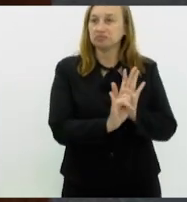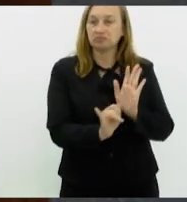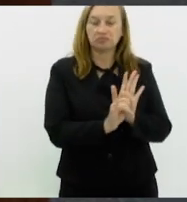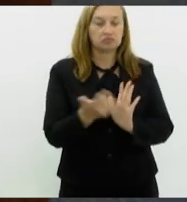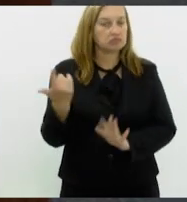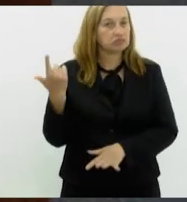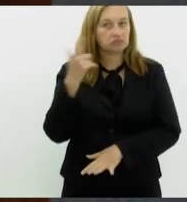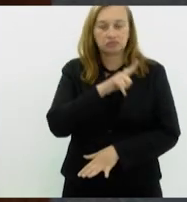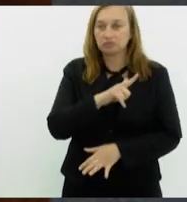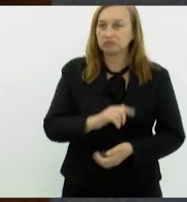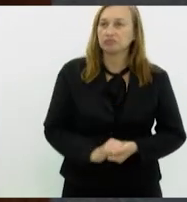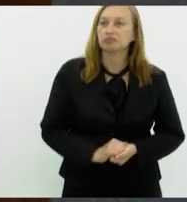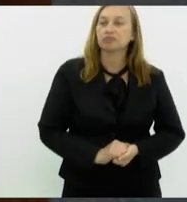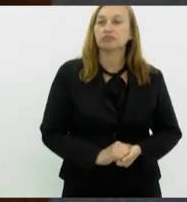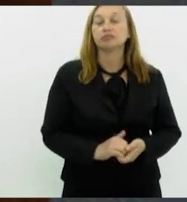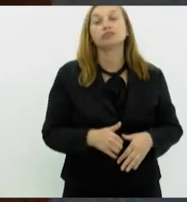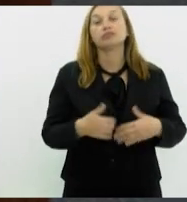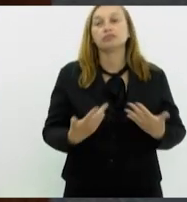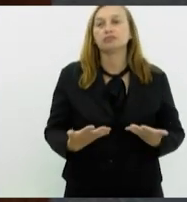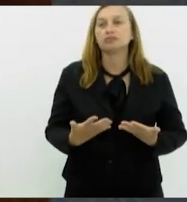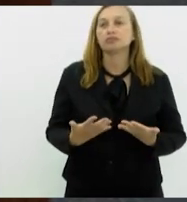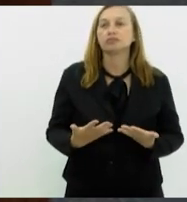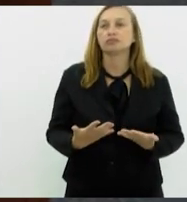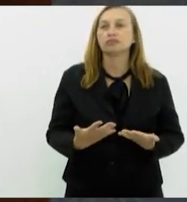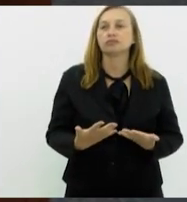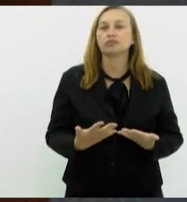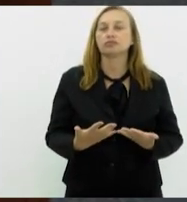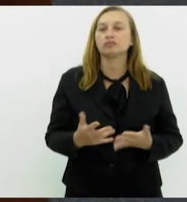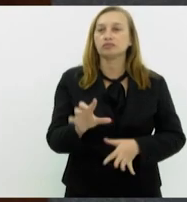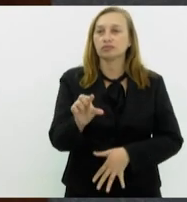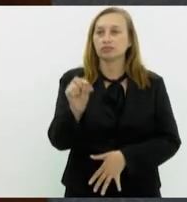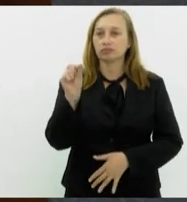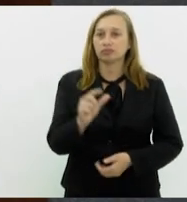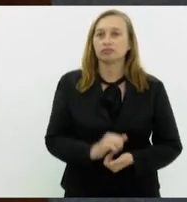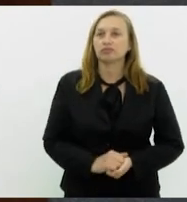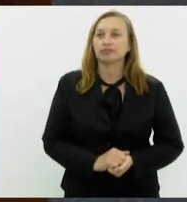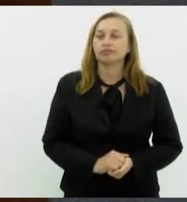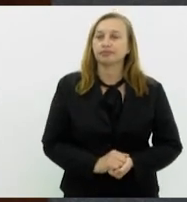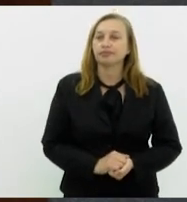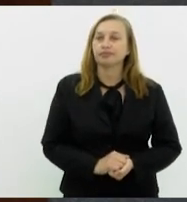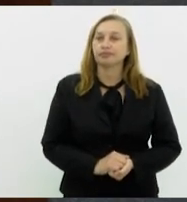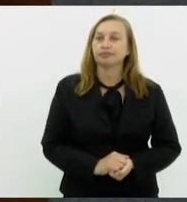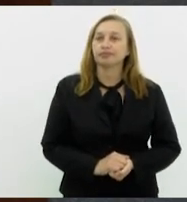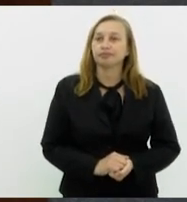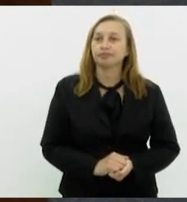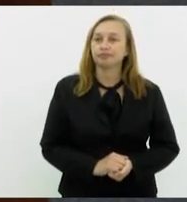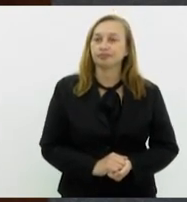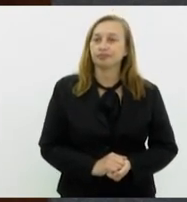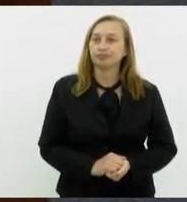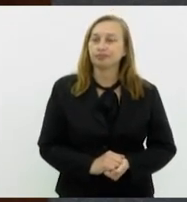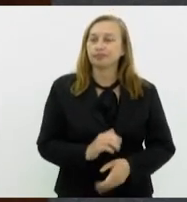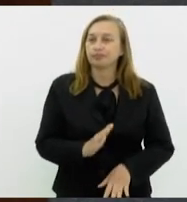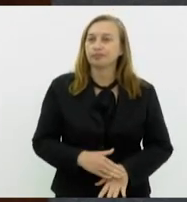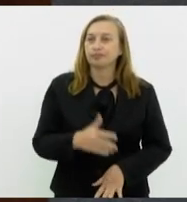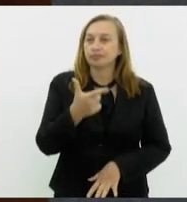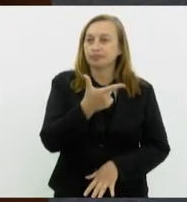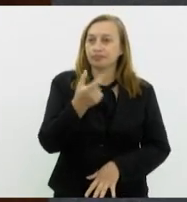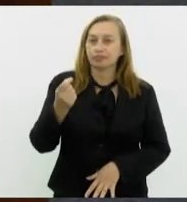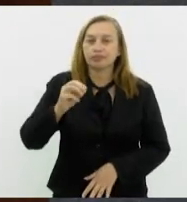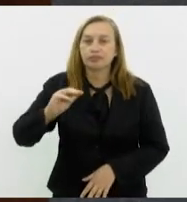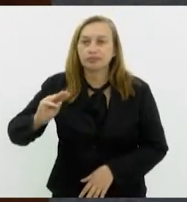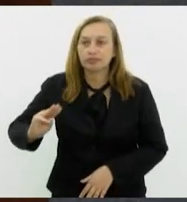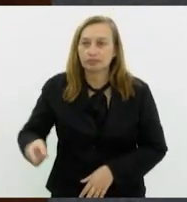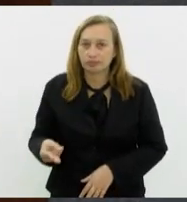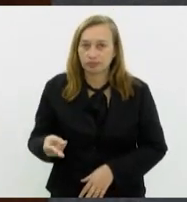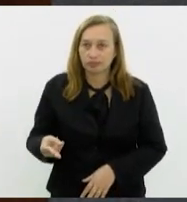preencher. Então, qual foi a tomada de decisão? De preencher com esses mais de 20 milhões